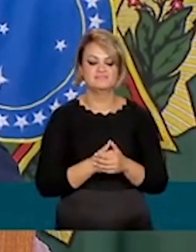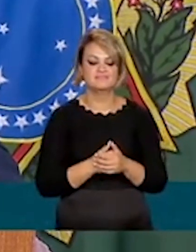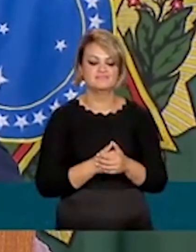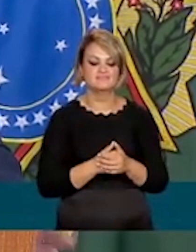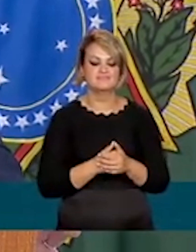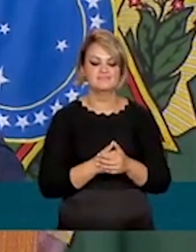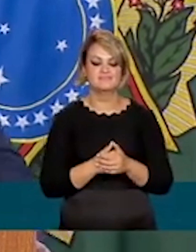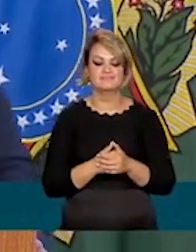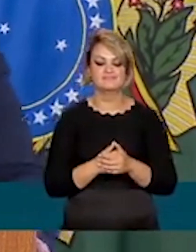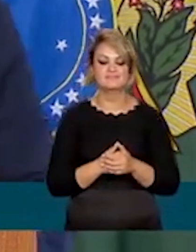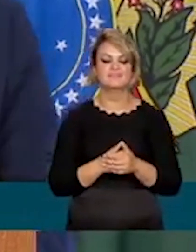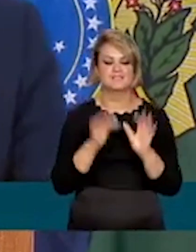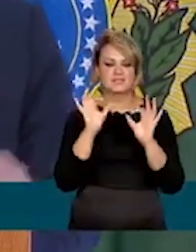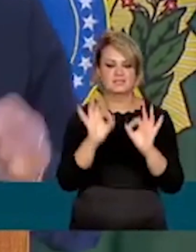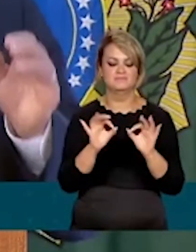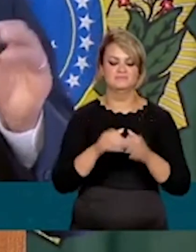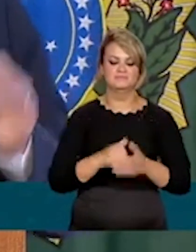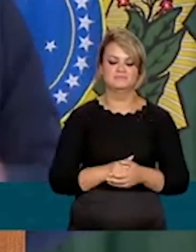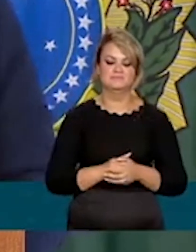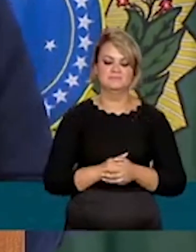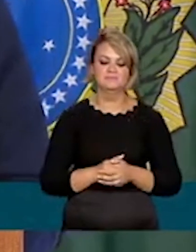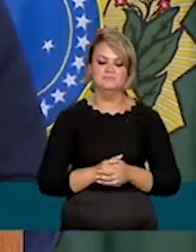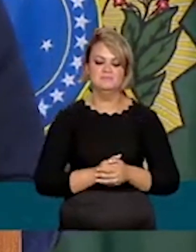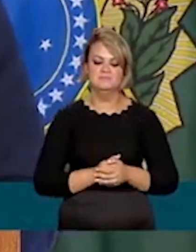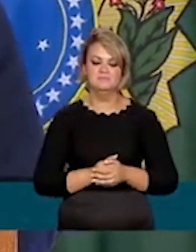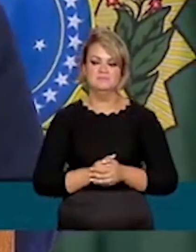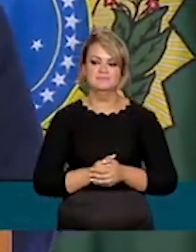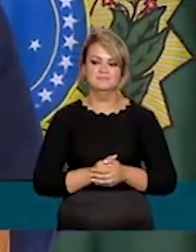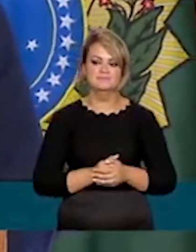proposta. Tenho certeza. Continue.